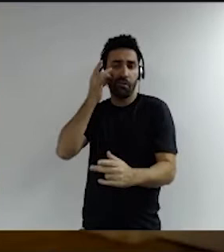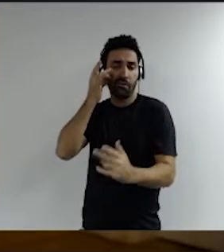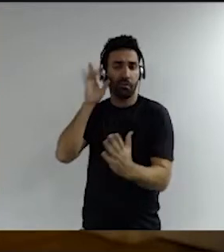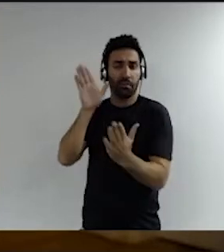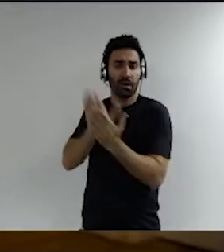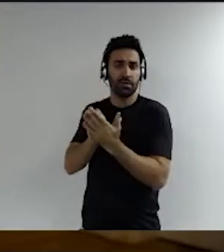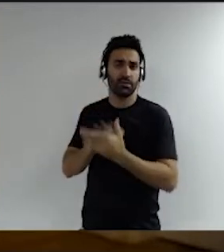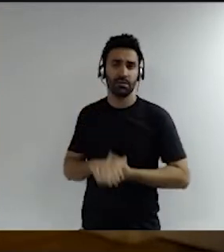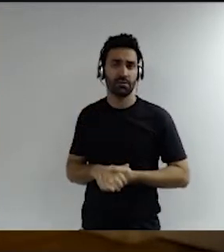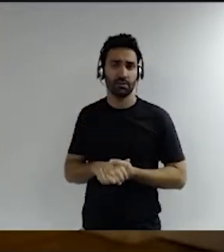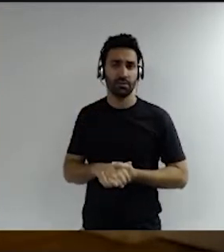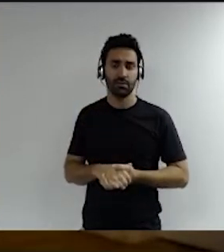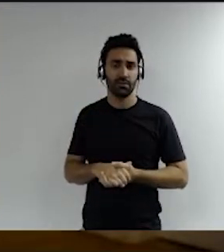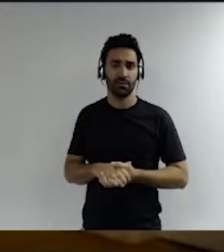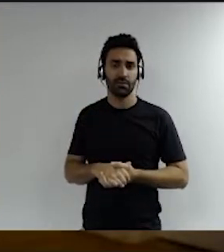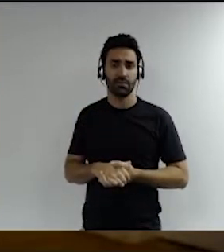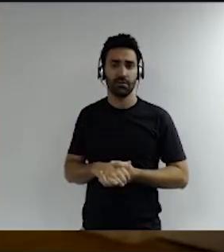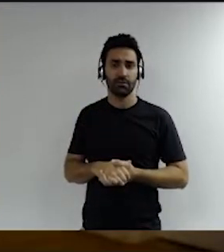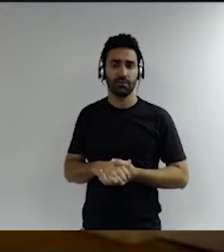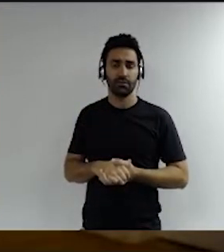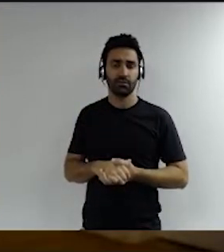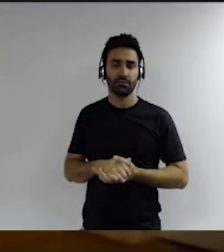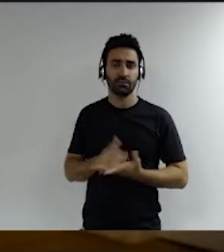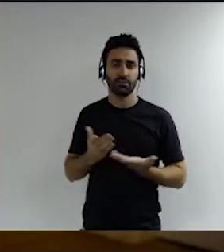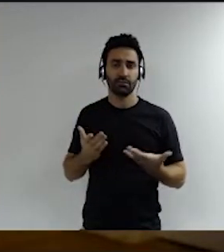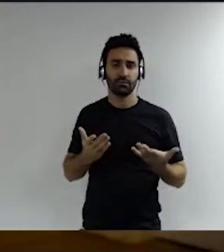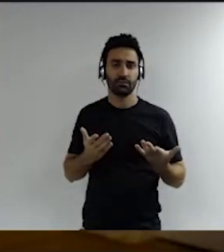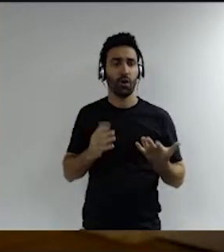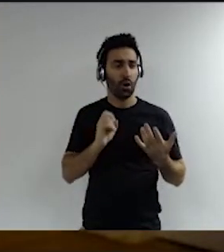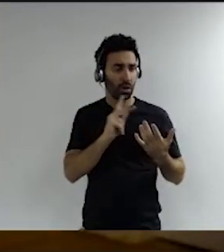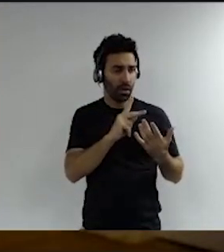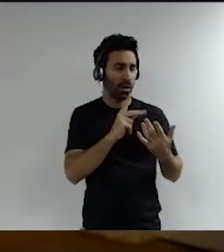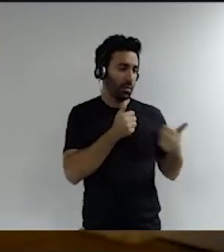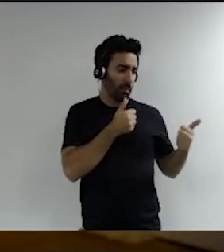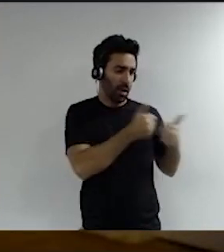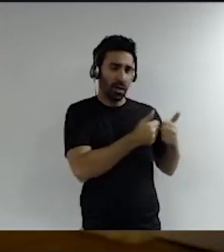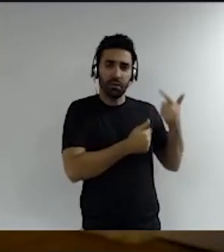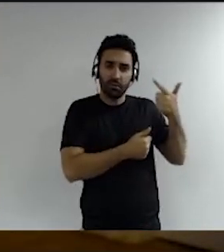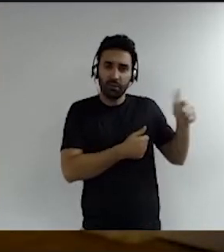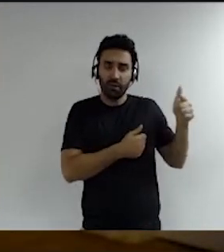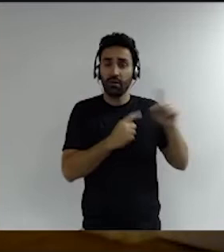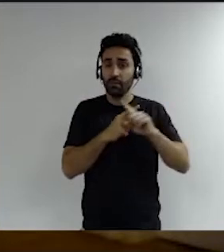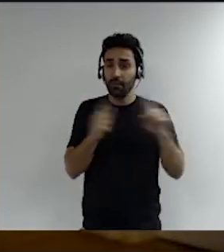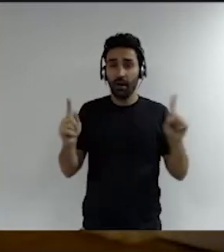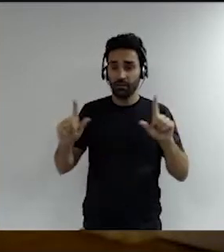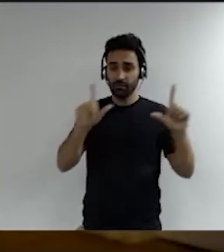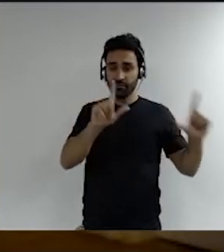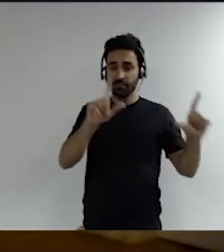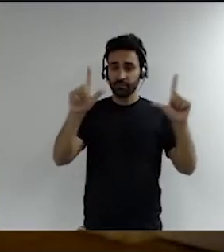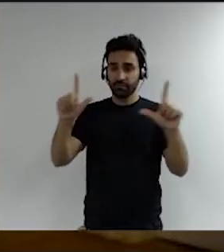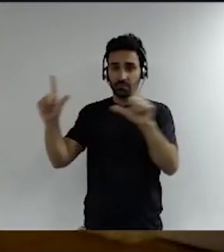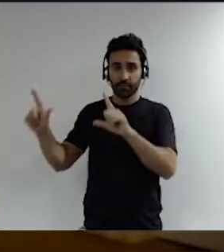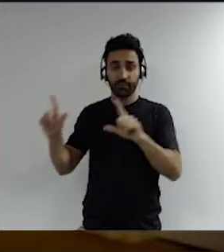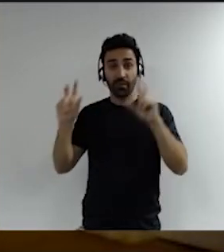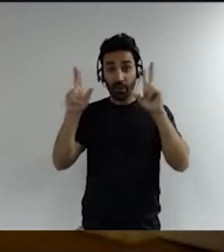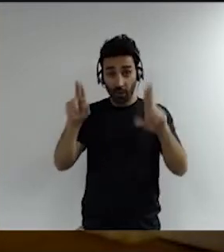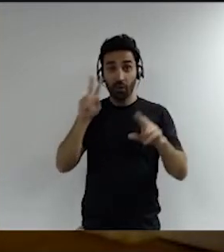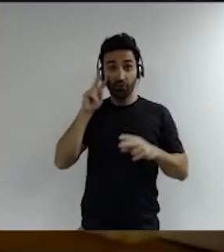não estar a 5 metros do juiz, mas você está numa tela como eu estou aqui, olhando todos